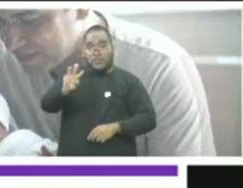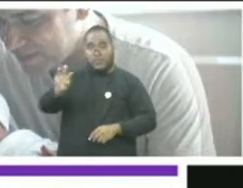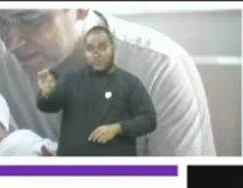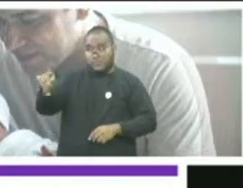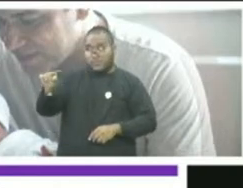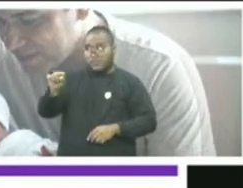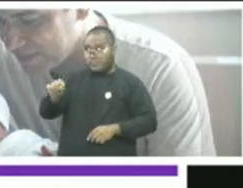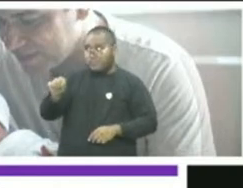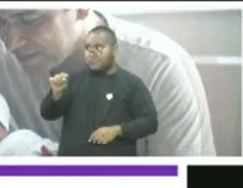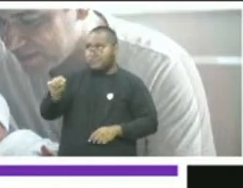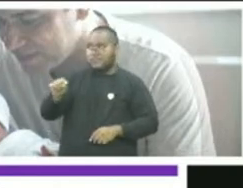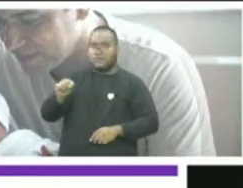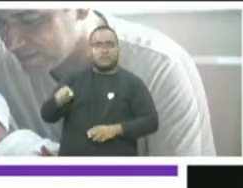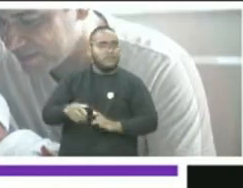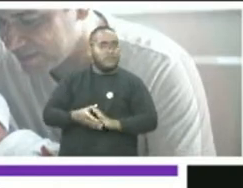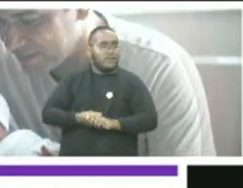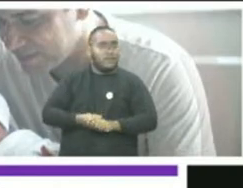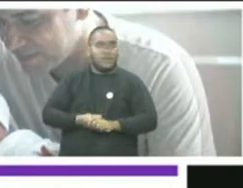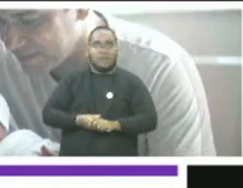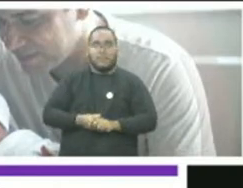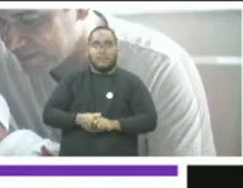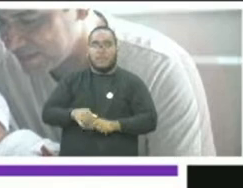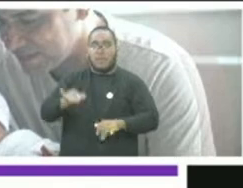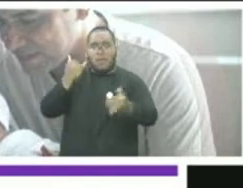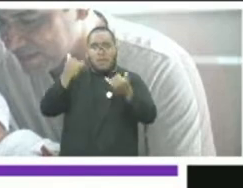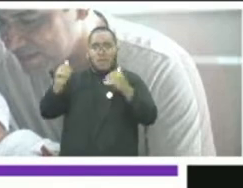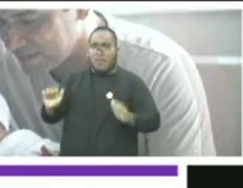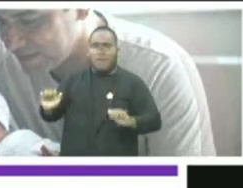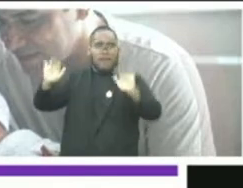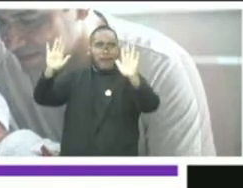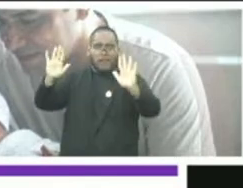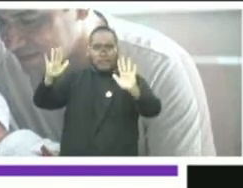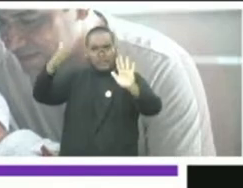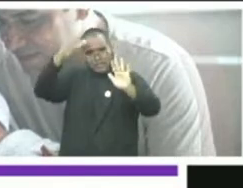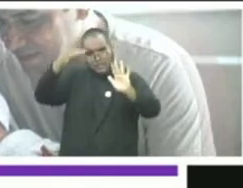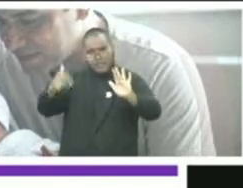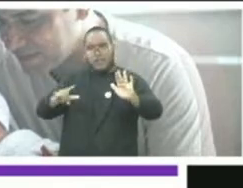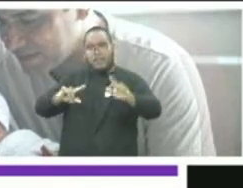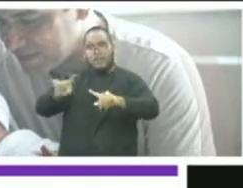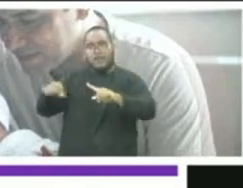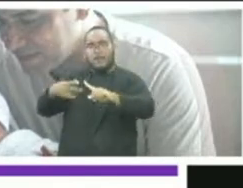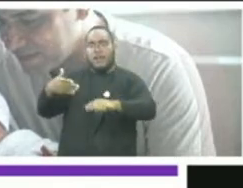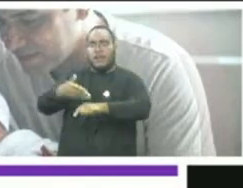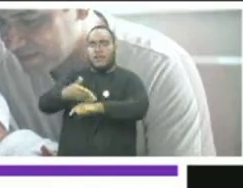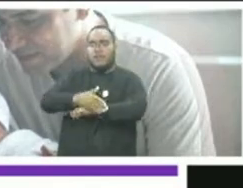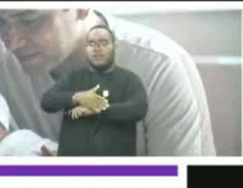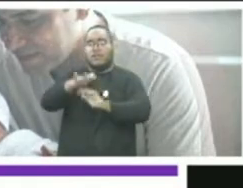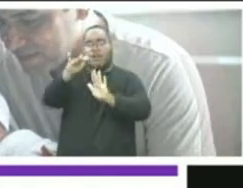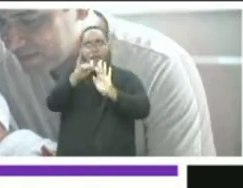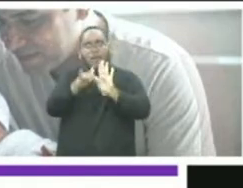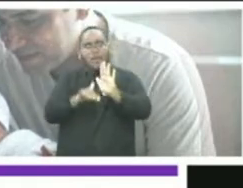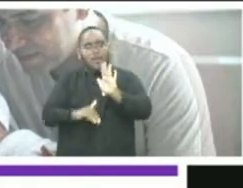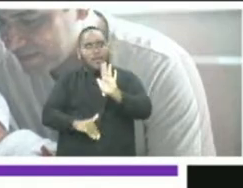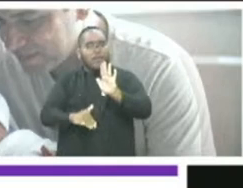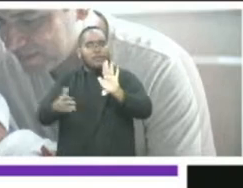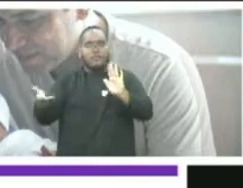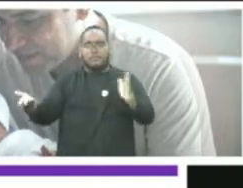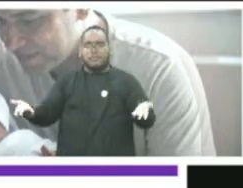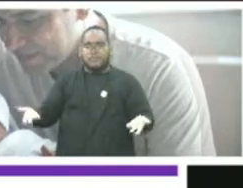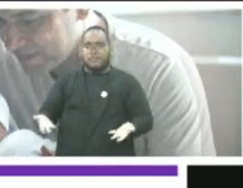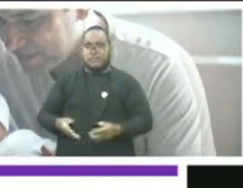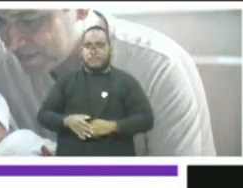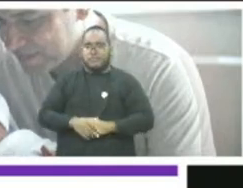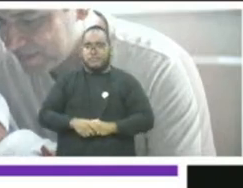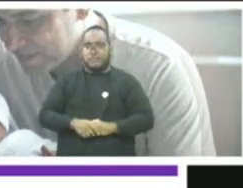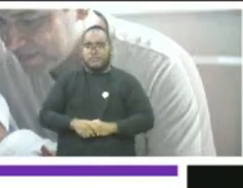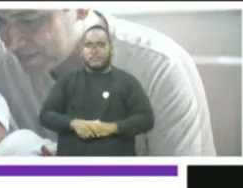cuidadocanguru.com.br, vocês vão ter mais informações e vão ter acesso à programação, né? Então, a gente vai ter workshops, já vou trazer